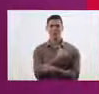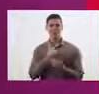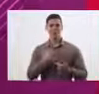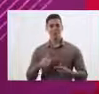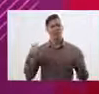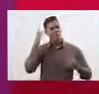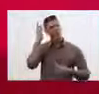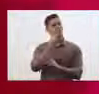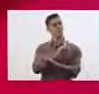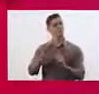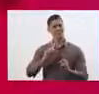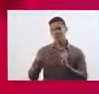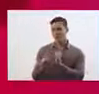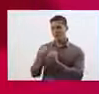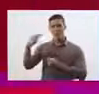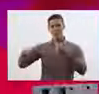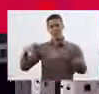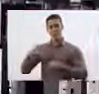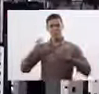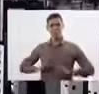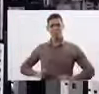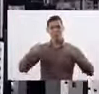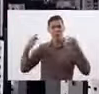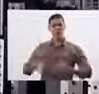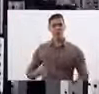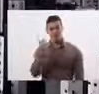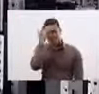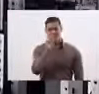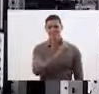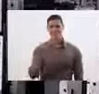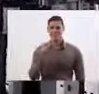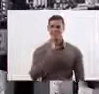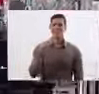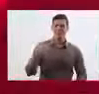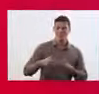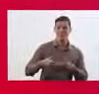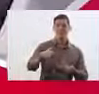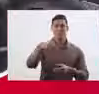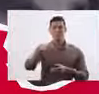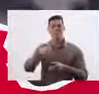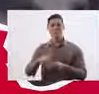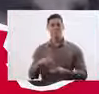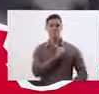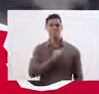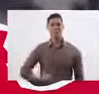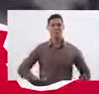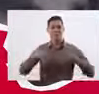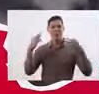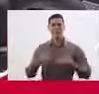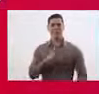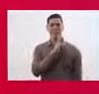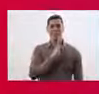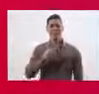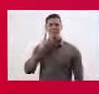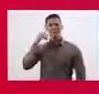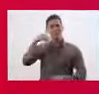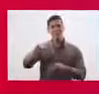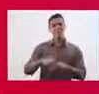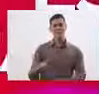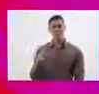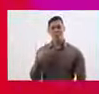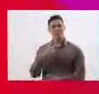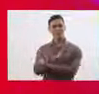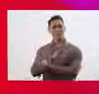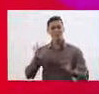151, ficha limpa de verdade, é difícil de achar. Na nossa realidade não é fácil de encontrar. Nessa eleição, senador você já tem. Roberto